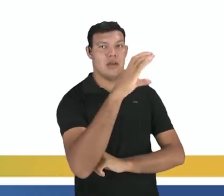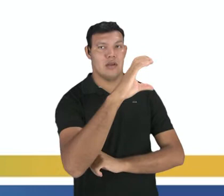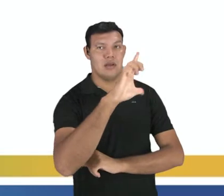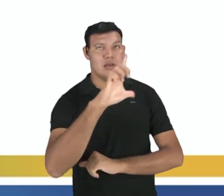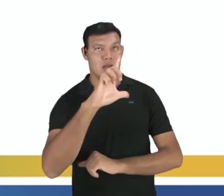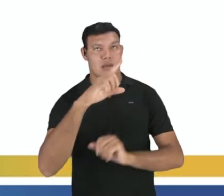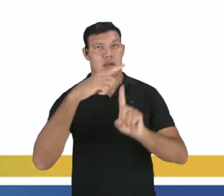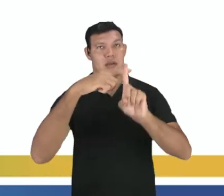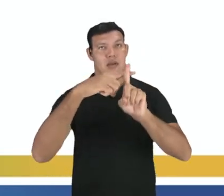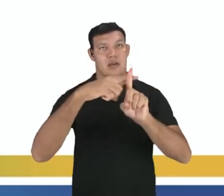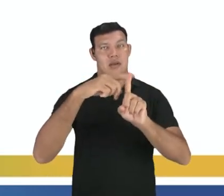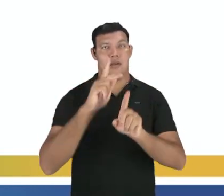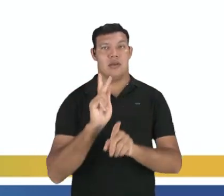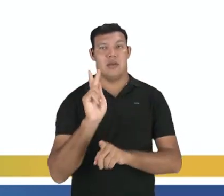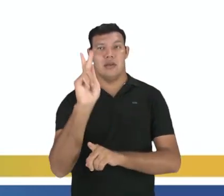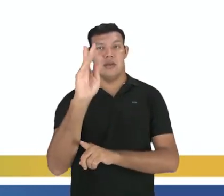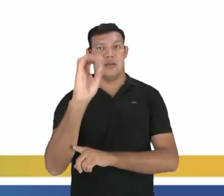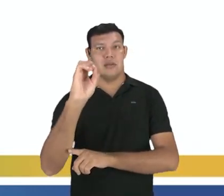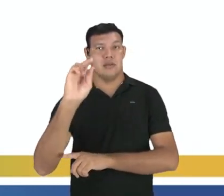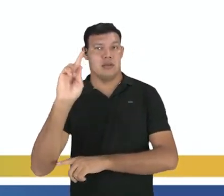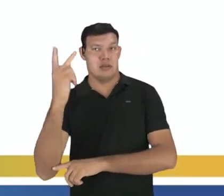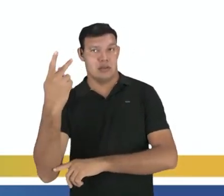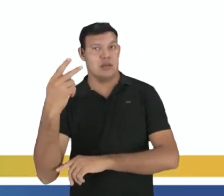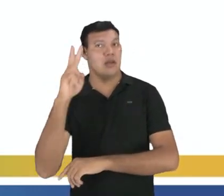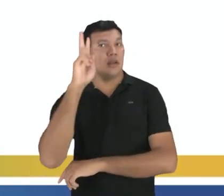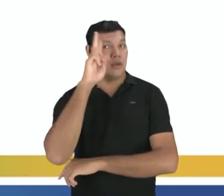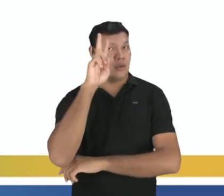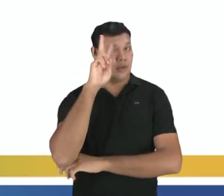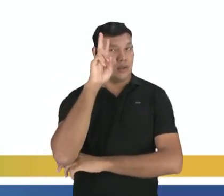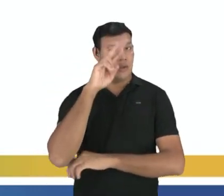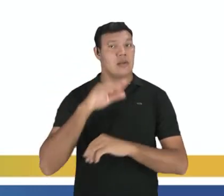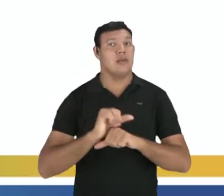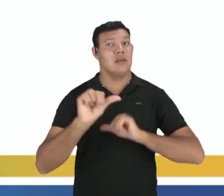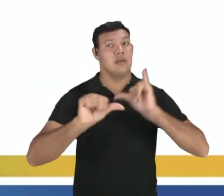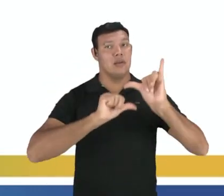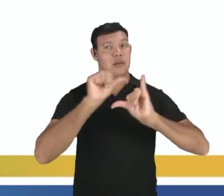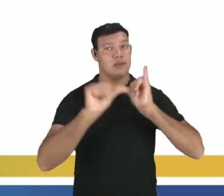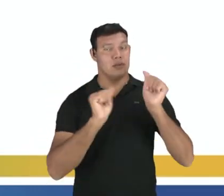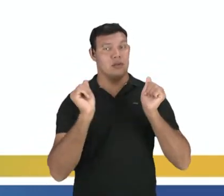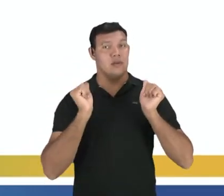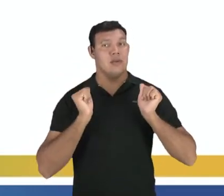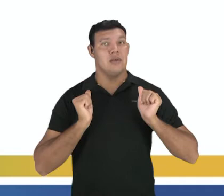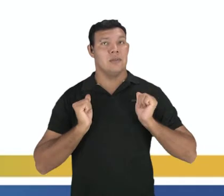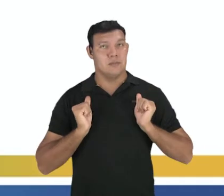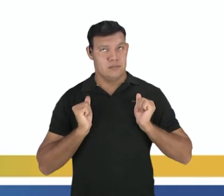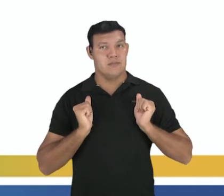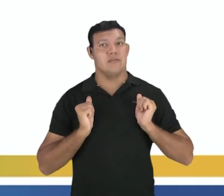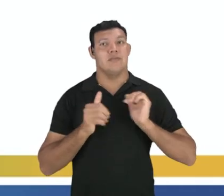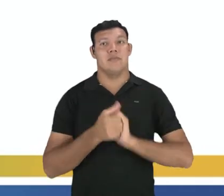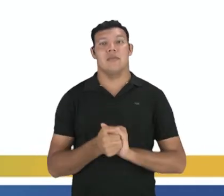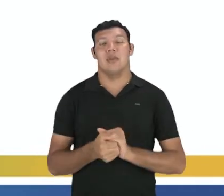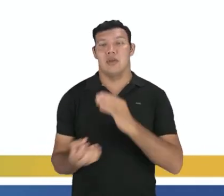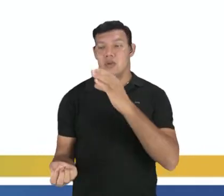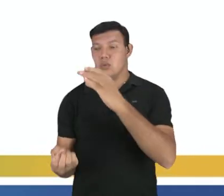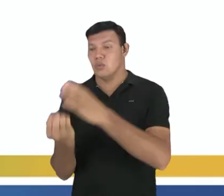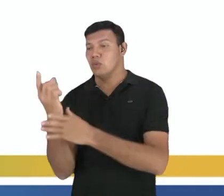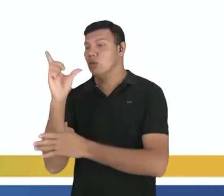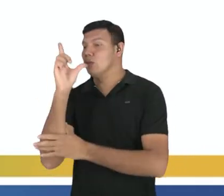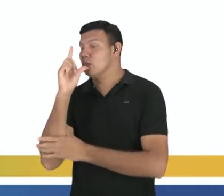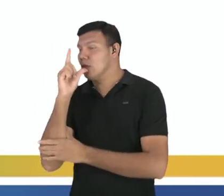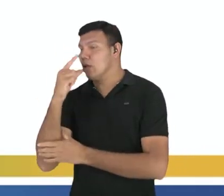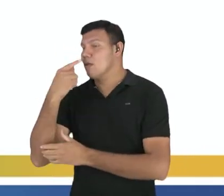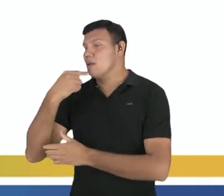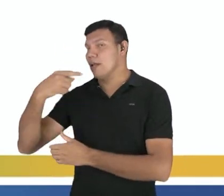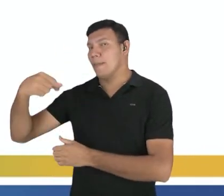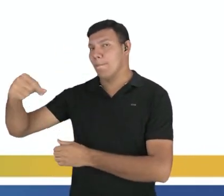clorídrico e hidróxido de potássio. Lembrando que quando a gente tem uma reação de neutralização, a gente vai ter água e sal. Para a